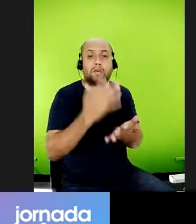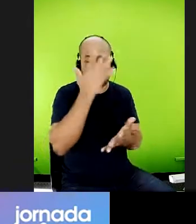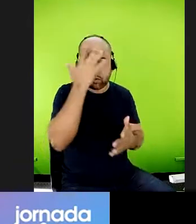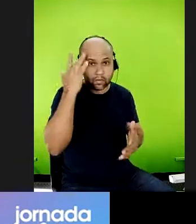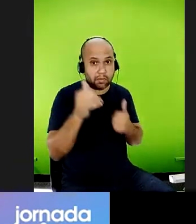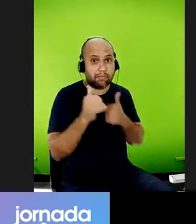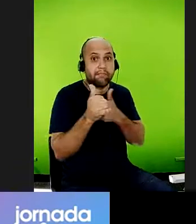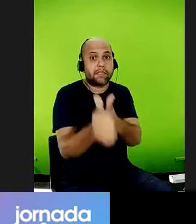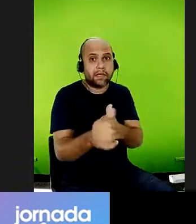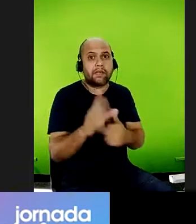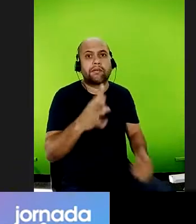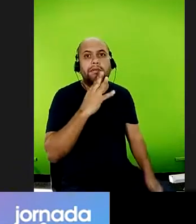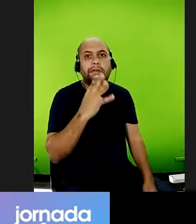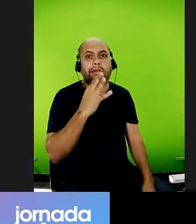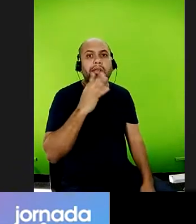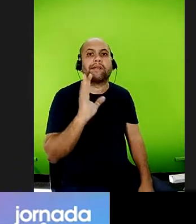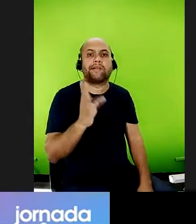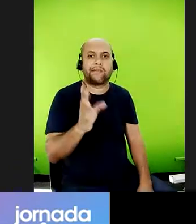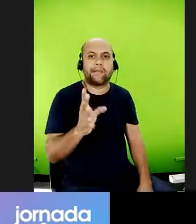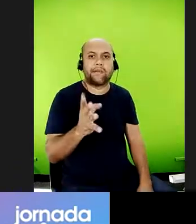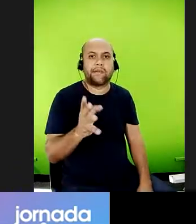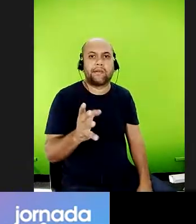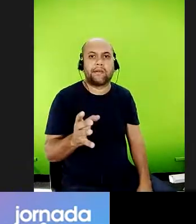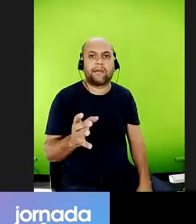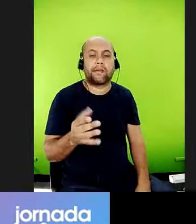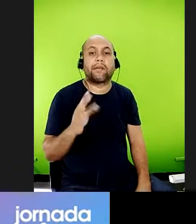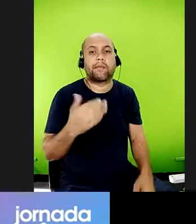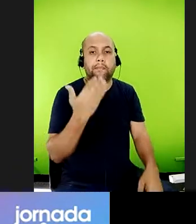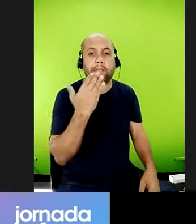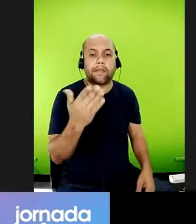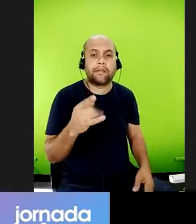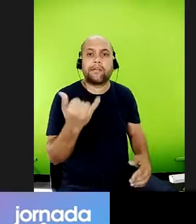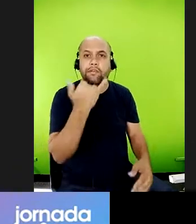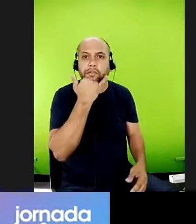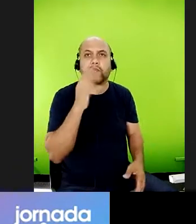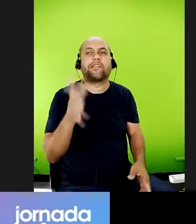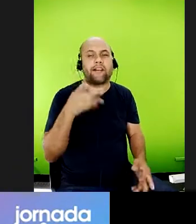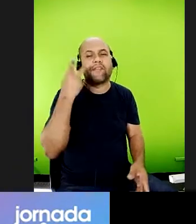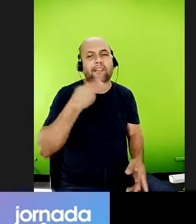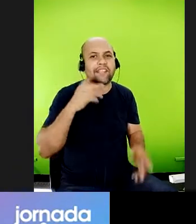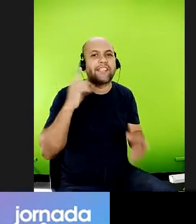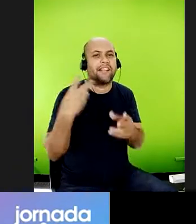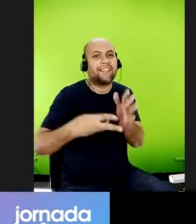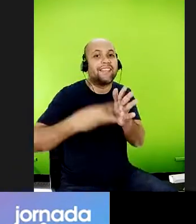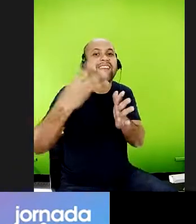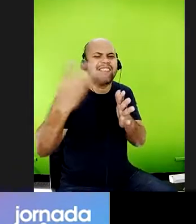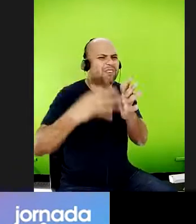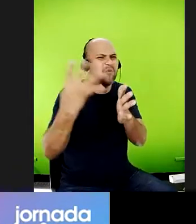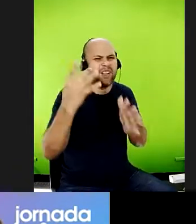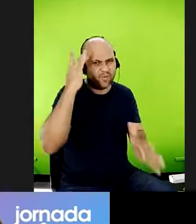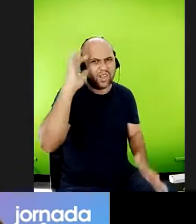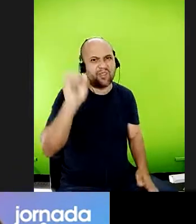já conhecem aí eu peço desculpas para quem Angel Já falei já tá me ouvindo falar pela terceira quarta vezes